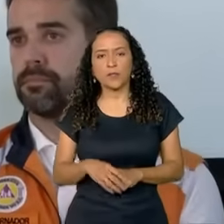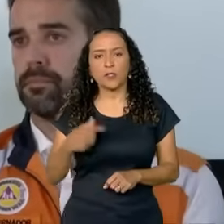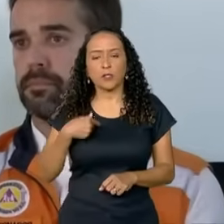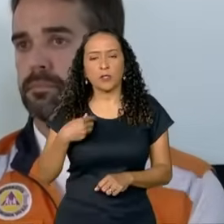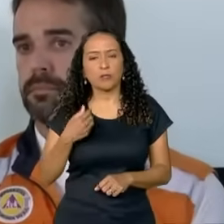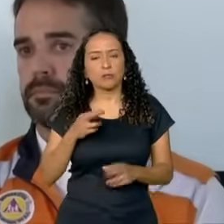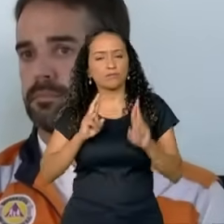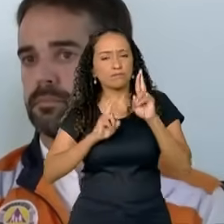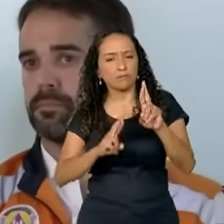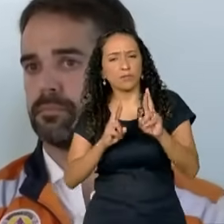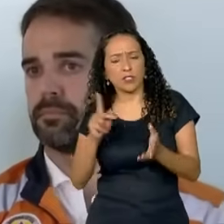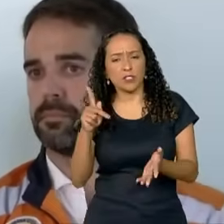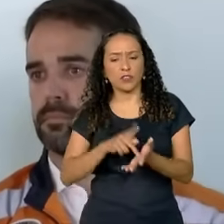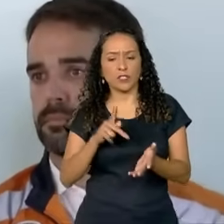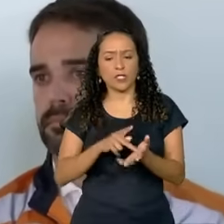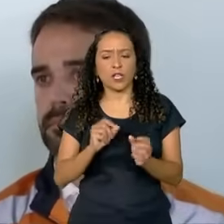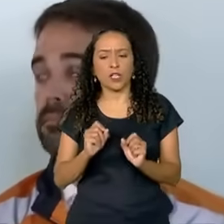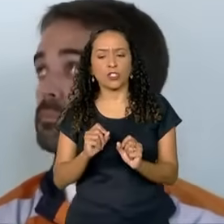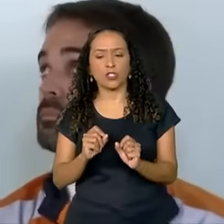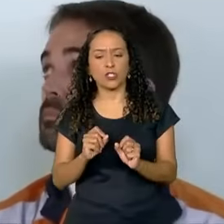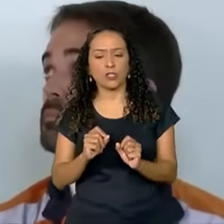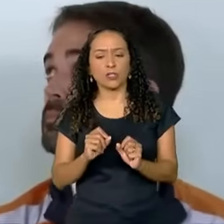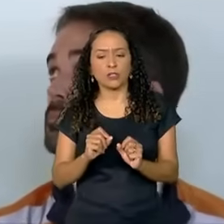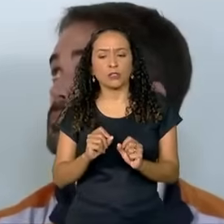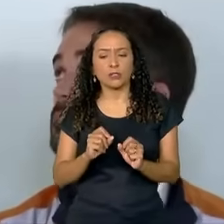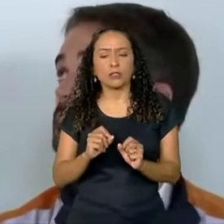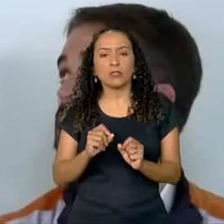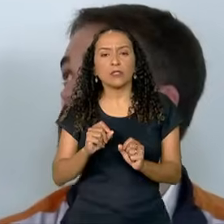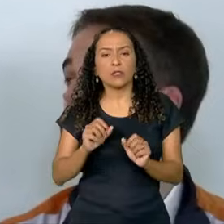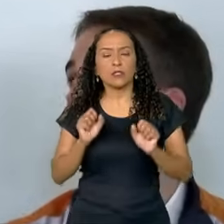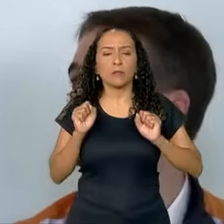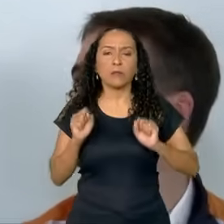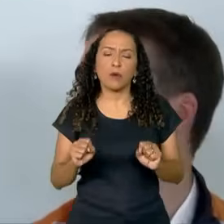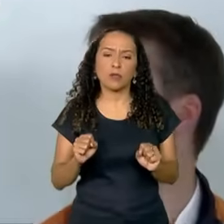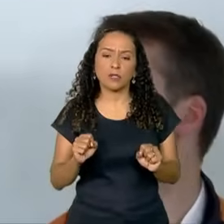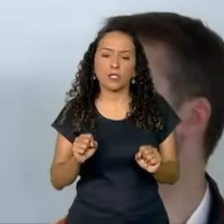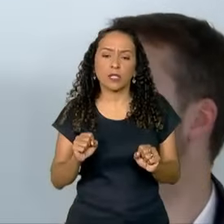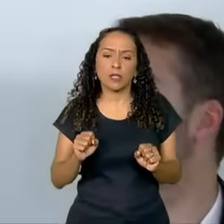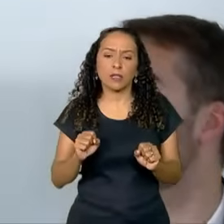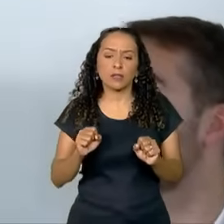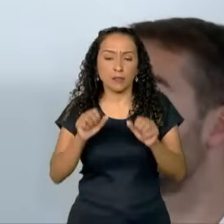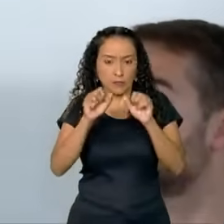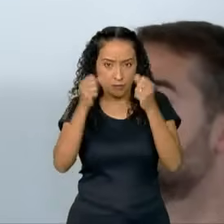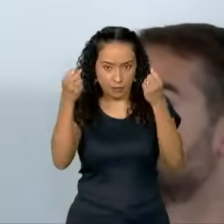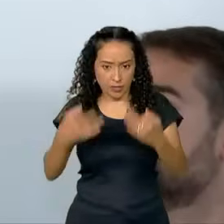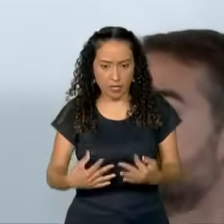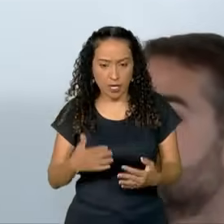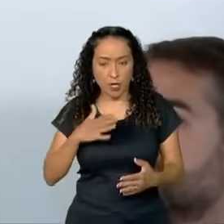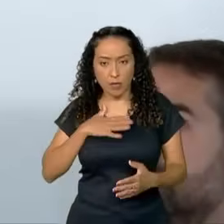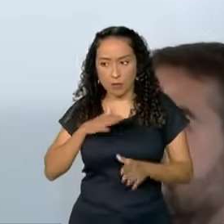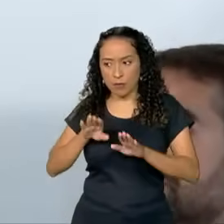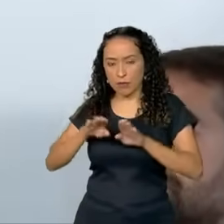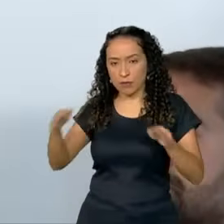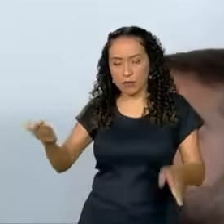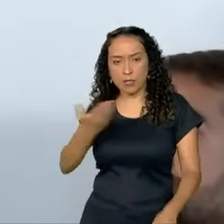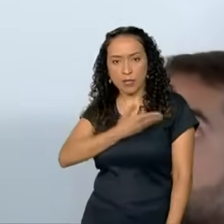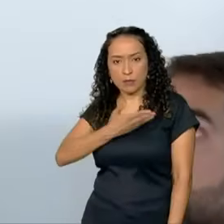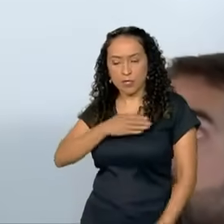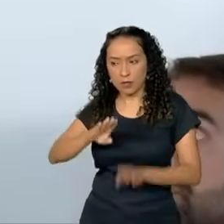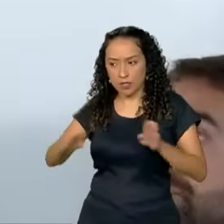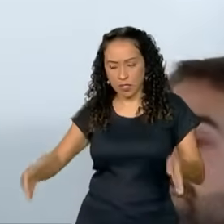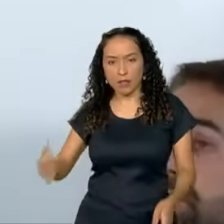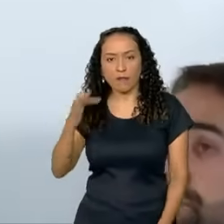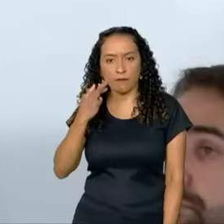espero, sinceramente, que isso se traduza. Está aqui a minha bancada federal, meus amigos e